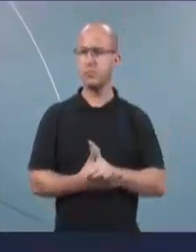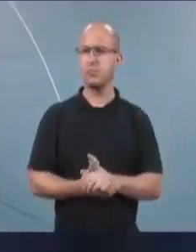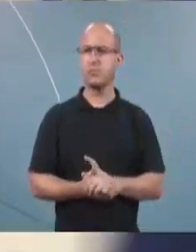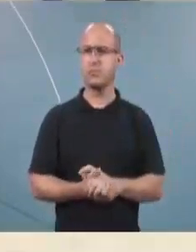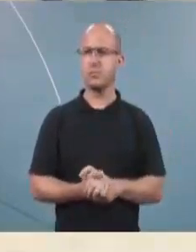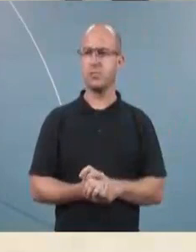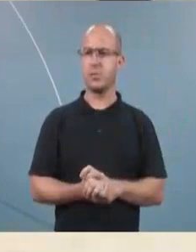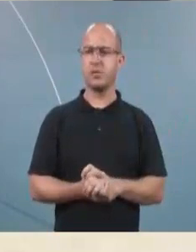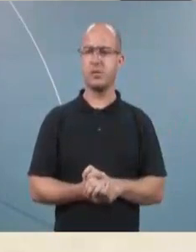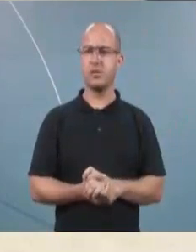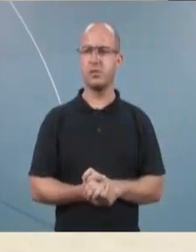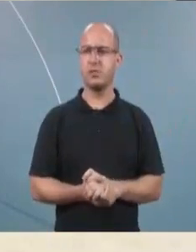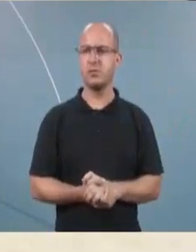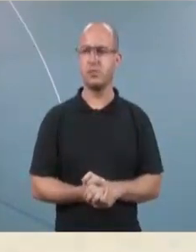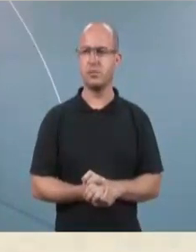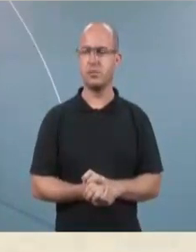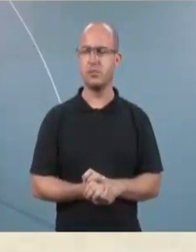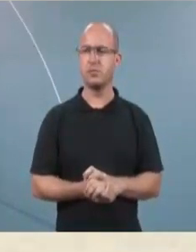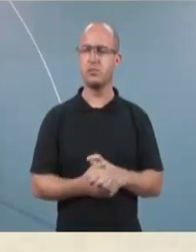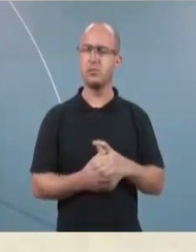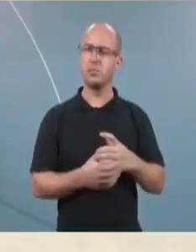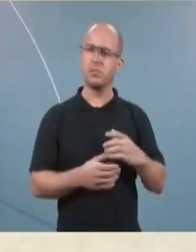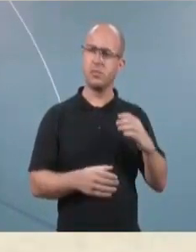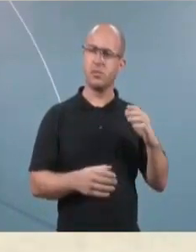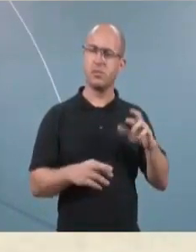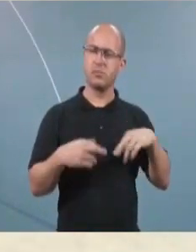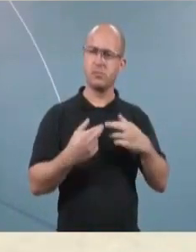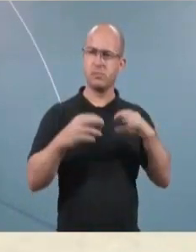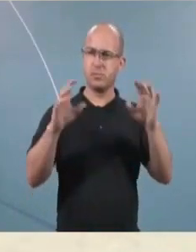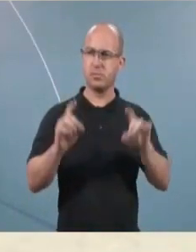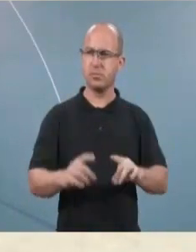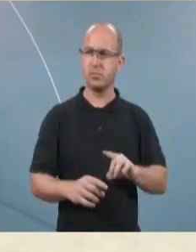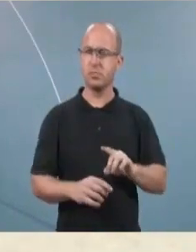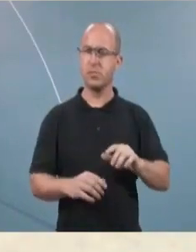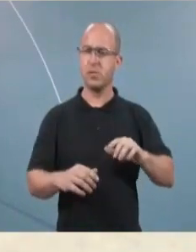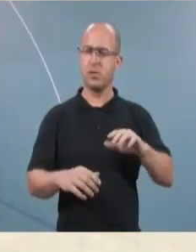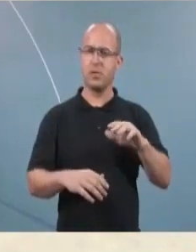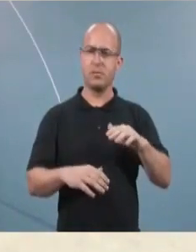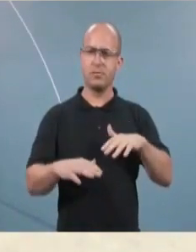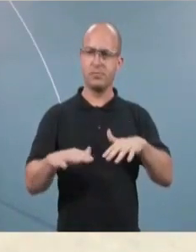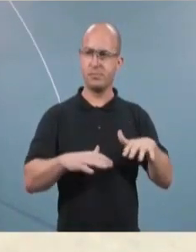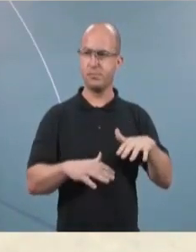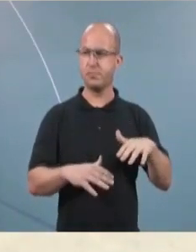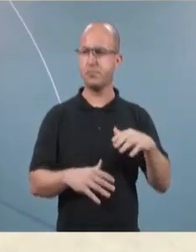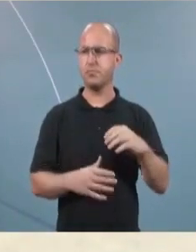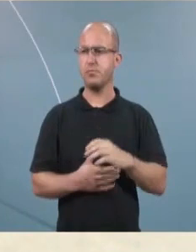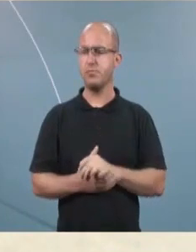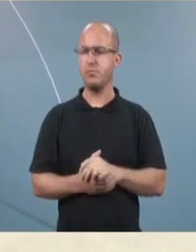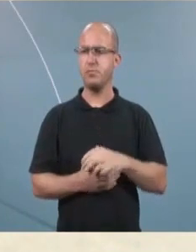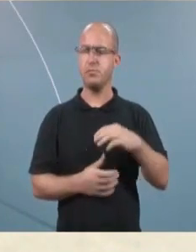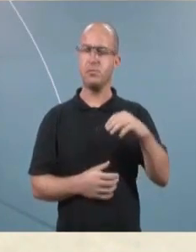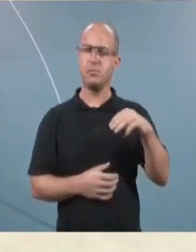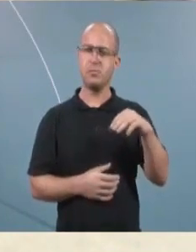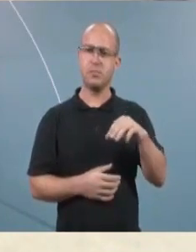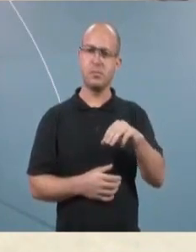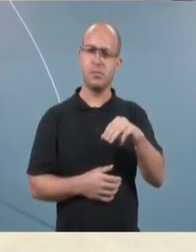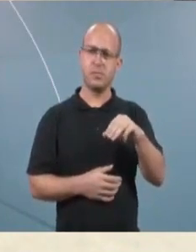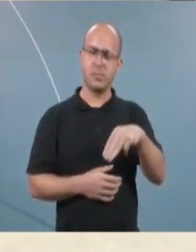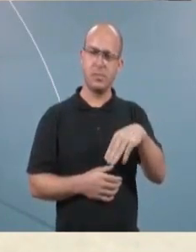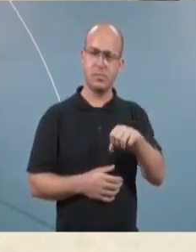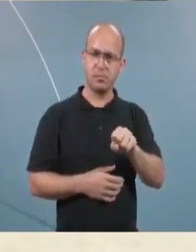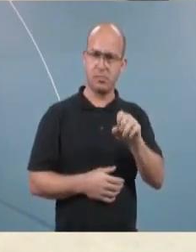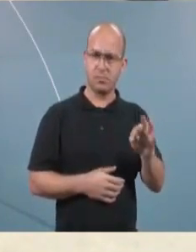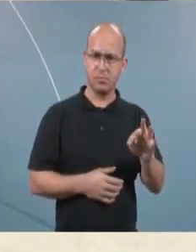Dantas deputada zolda Dantas requer realização de sessão solene e homenagem ao movimento dos trabalhadores Rural sem terra do M